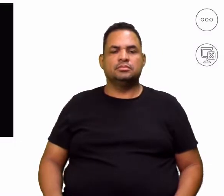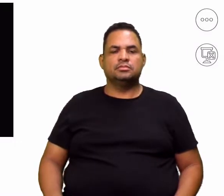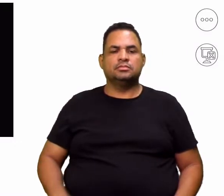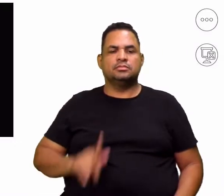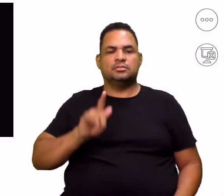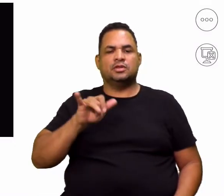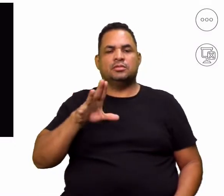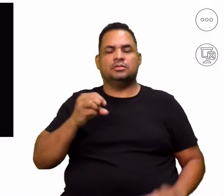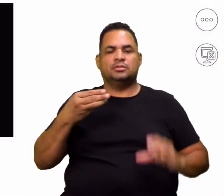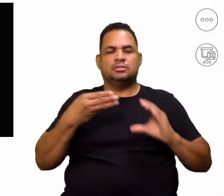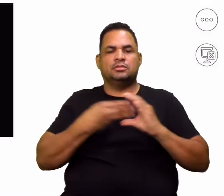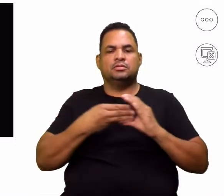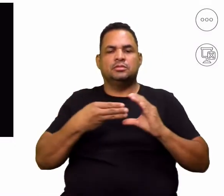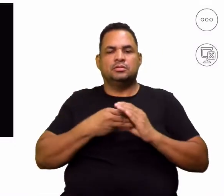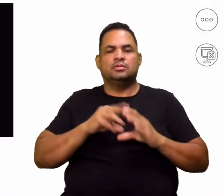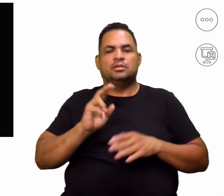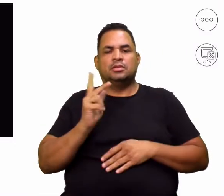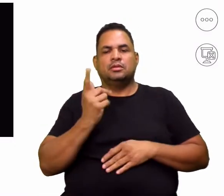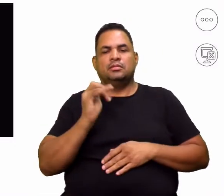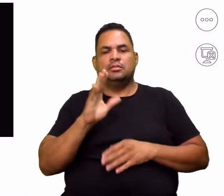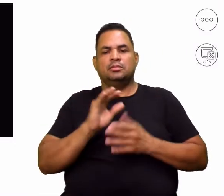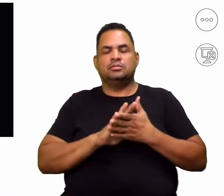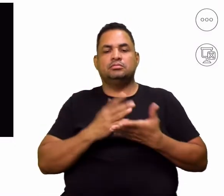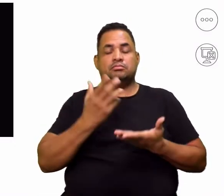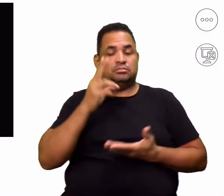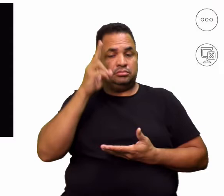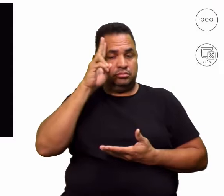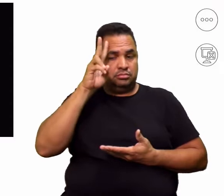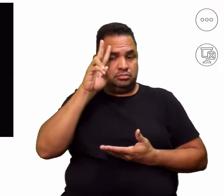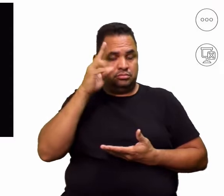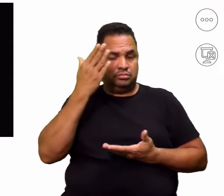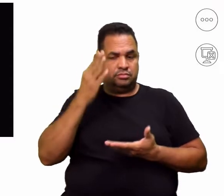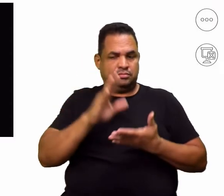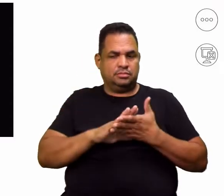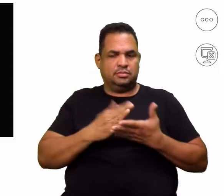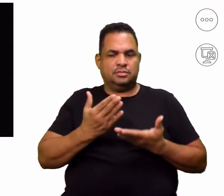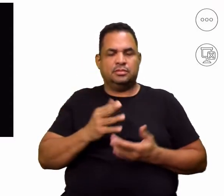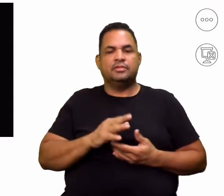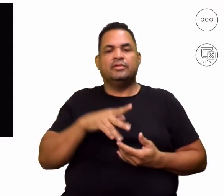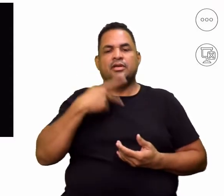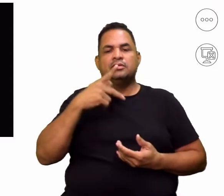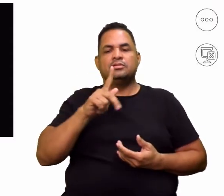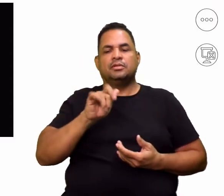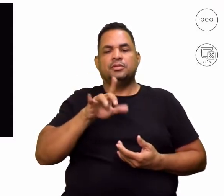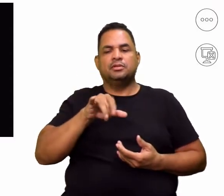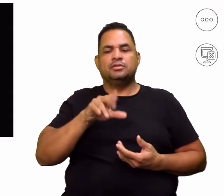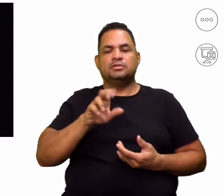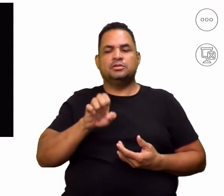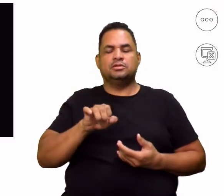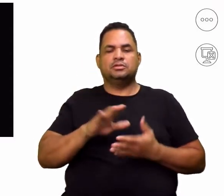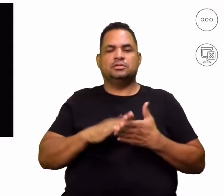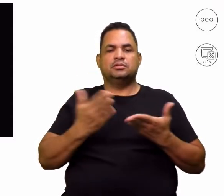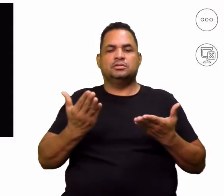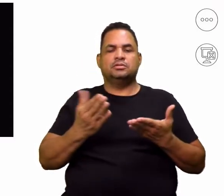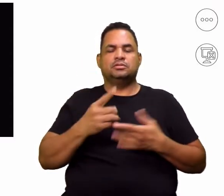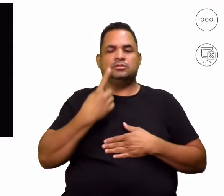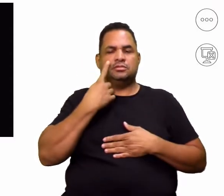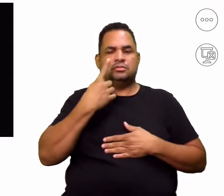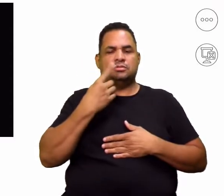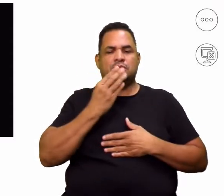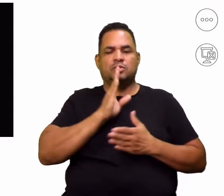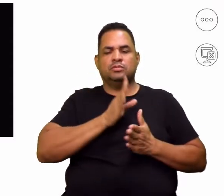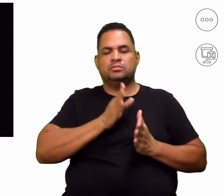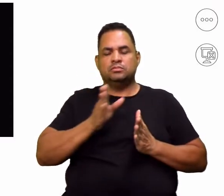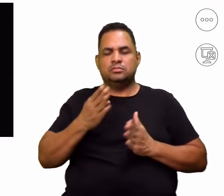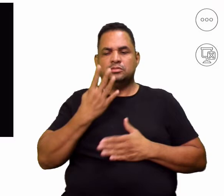são células haploides. Lembram que nós estávamos falando sobre a gametogênese? E aí a gente viu as 4 fases